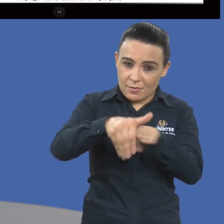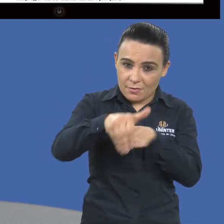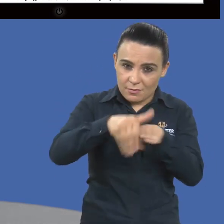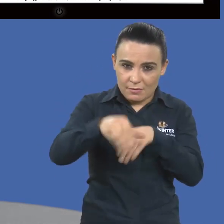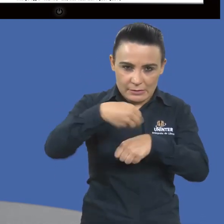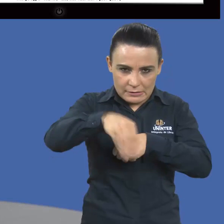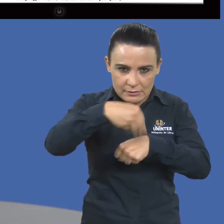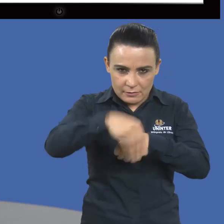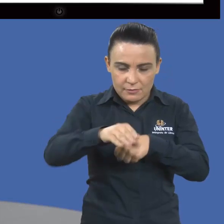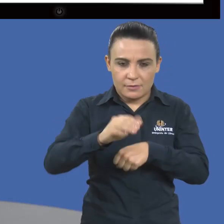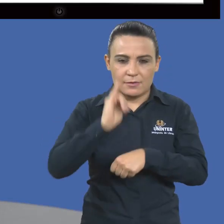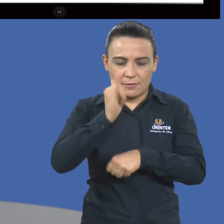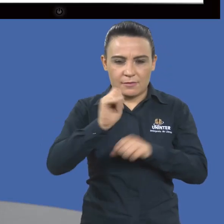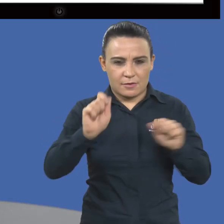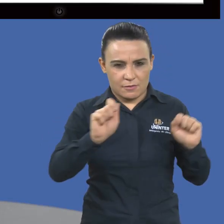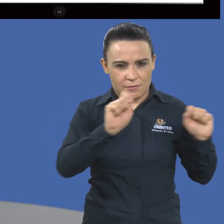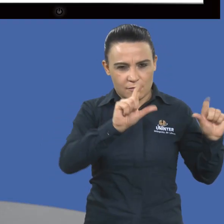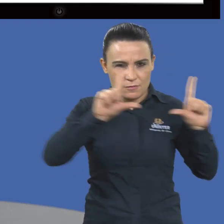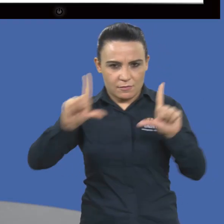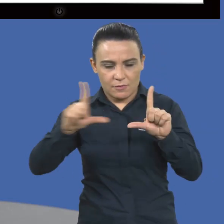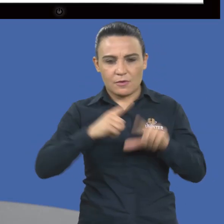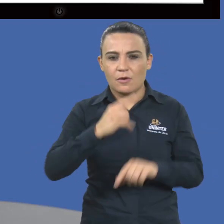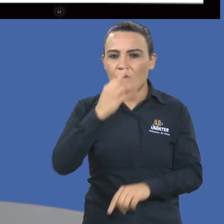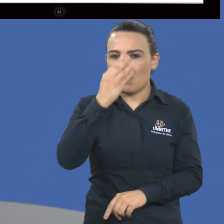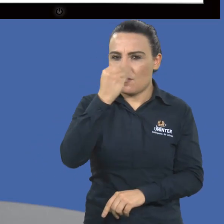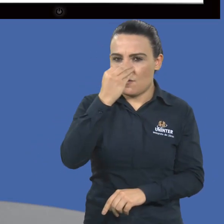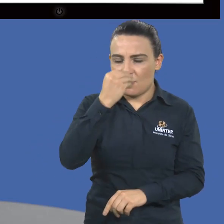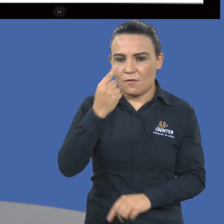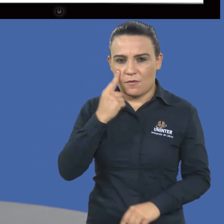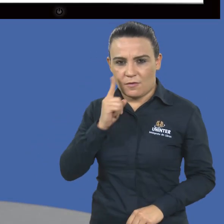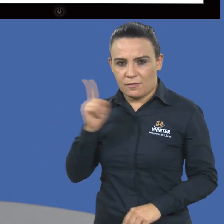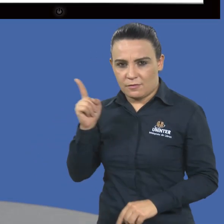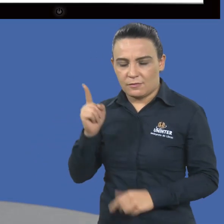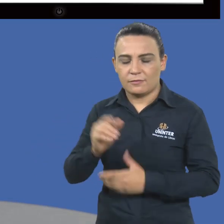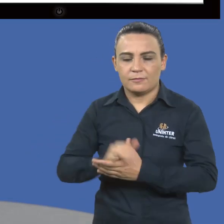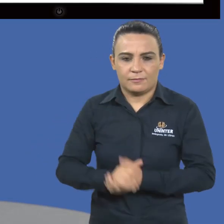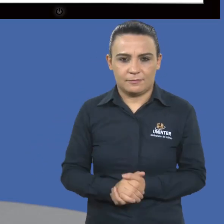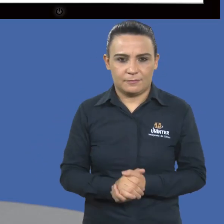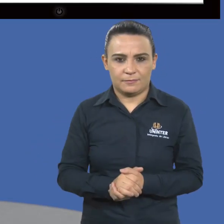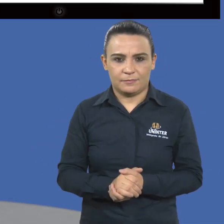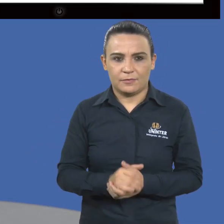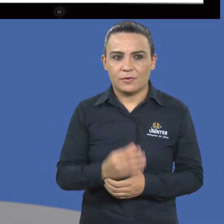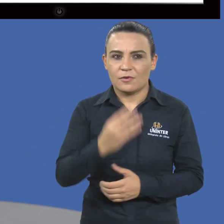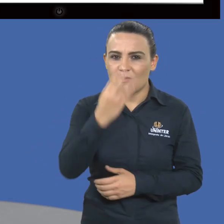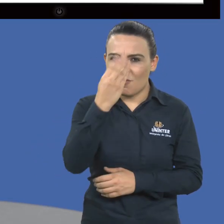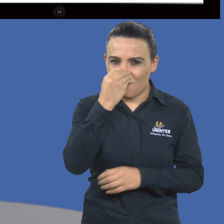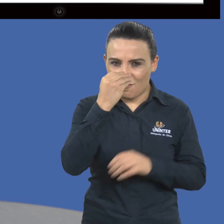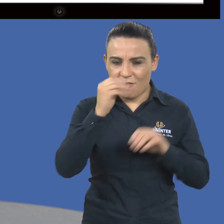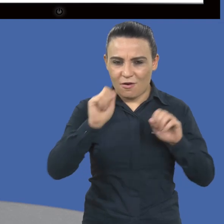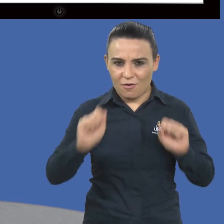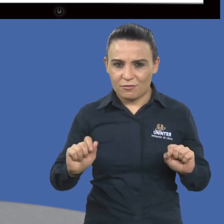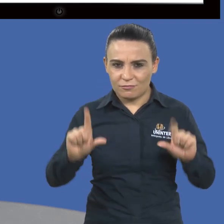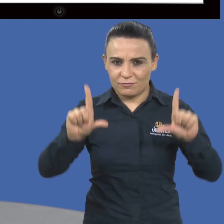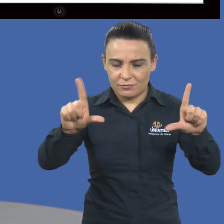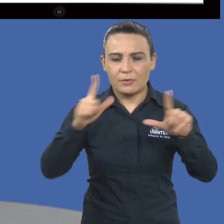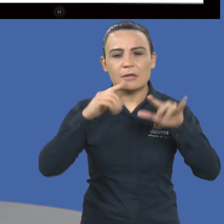de enfatizar nessa lâmina aqui, é um caso que